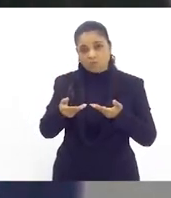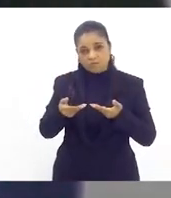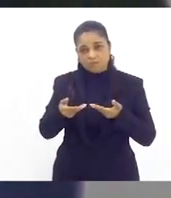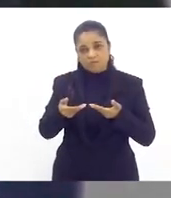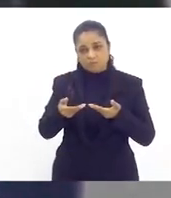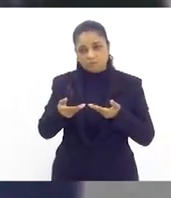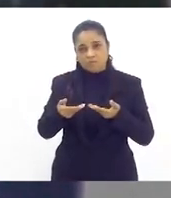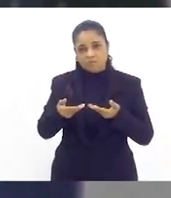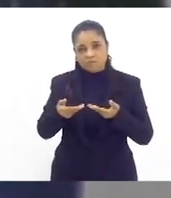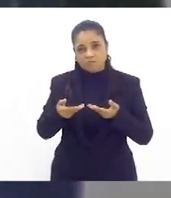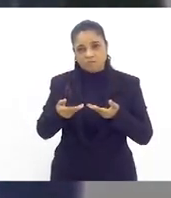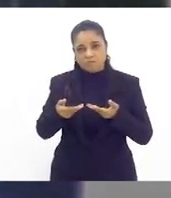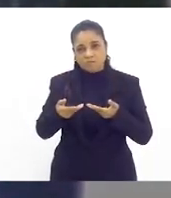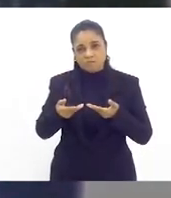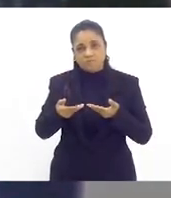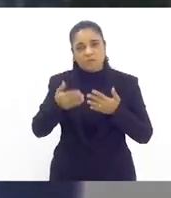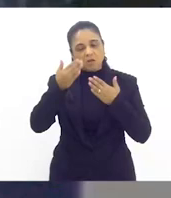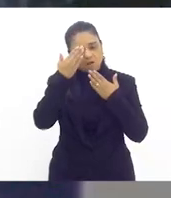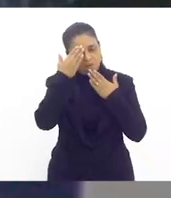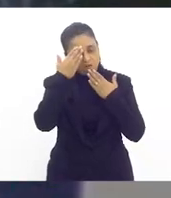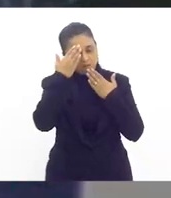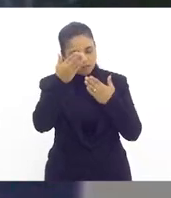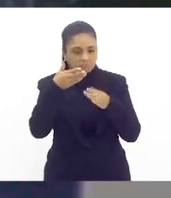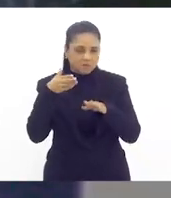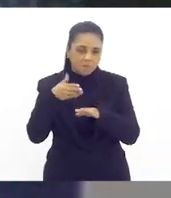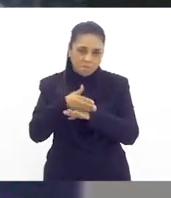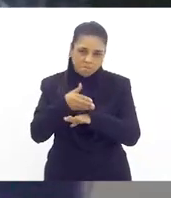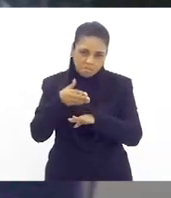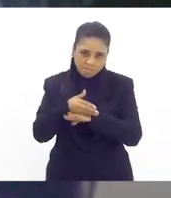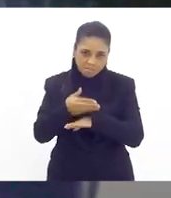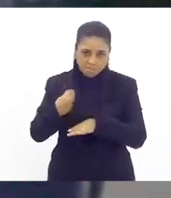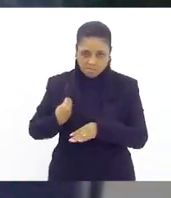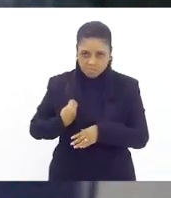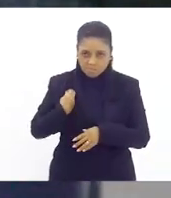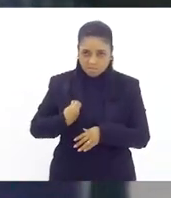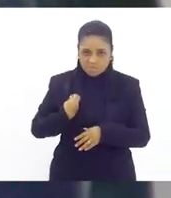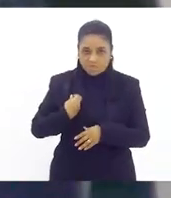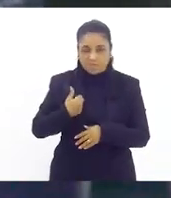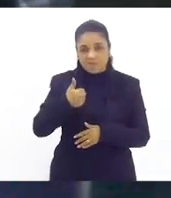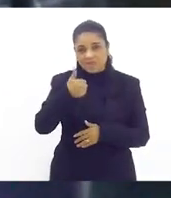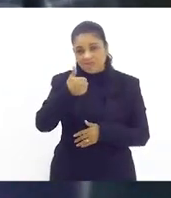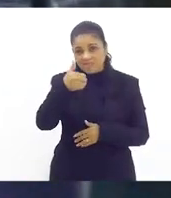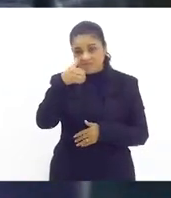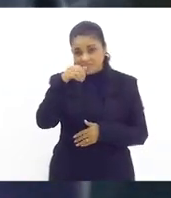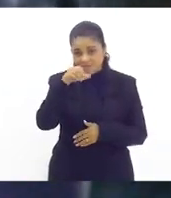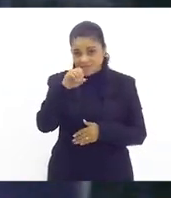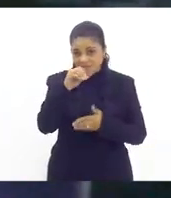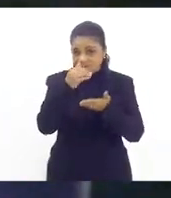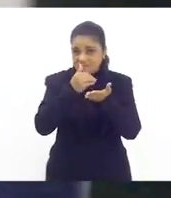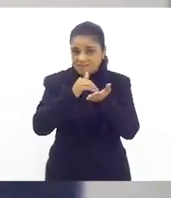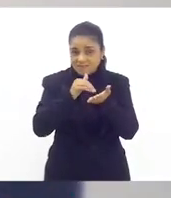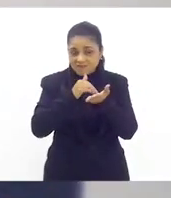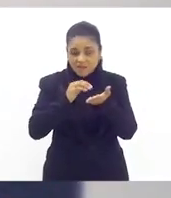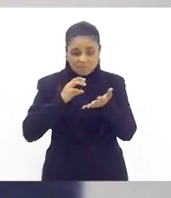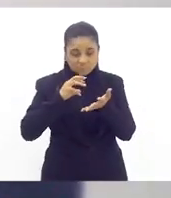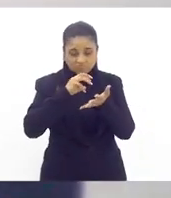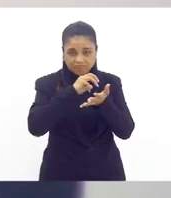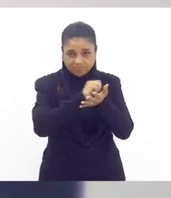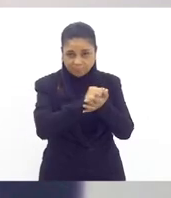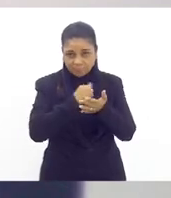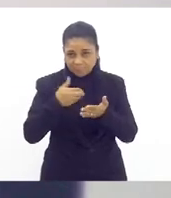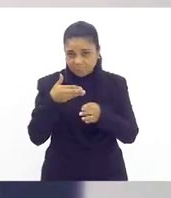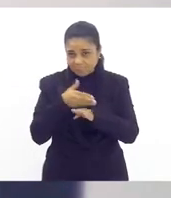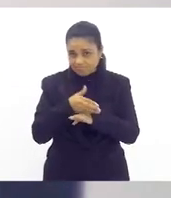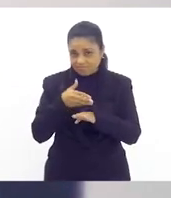eu quero até inclusive agradecer a presença foram cerca de 10 secretários que a gente registrou aqui a presença